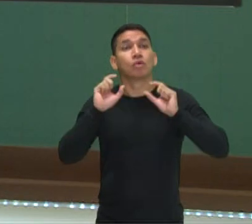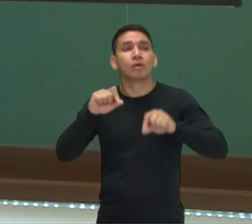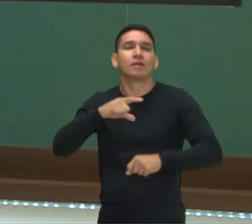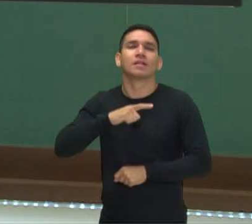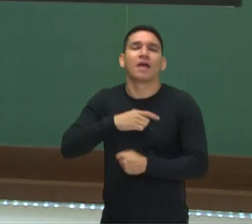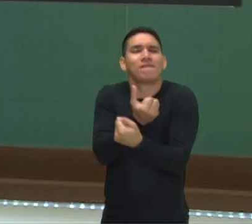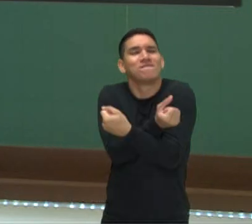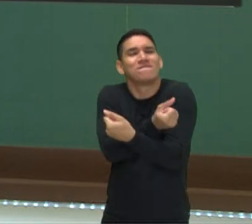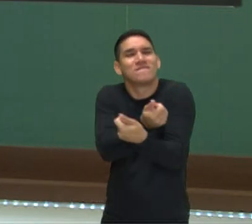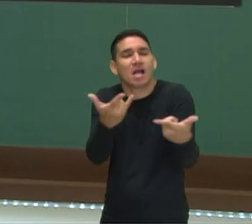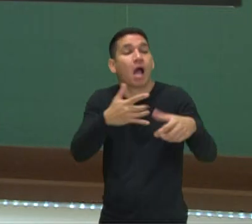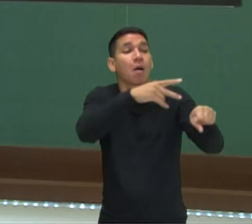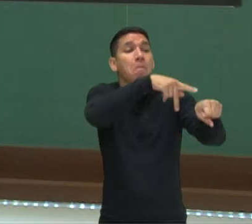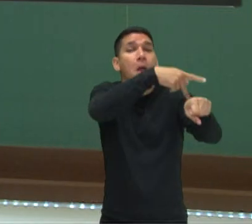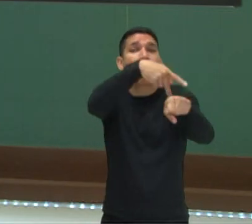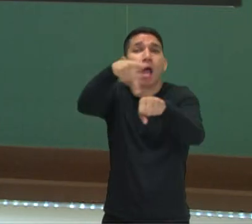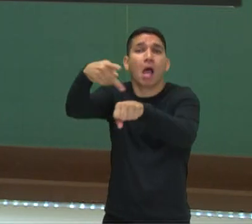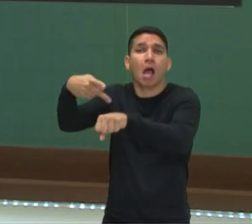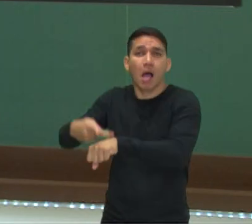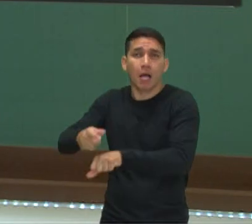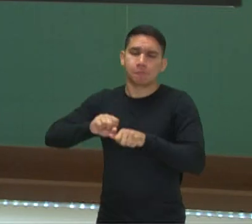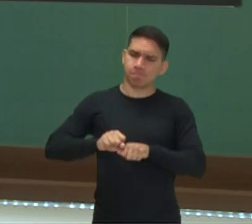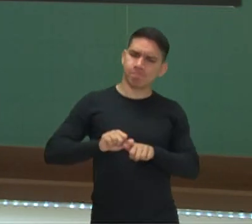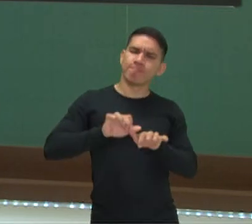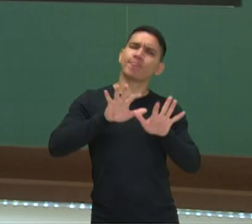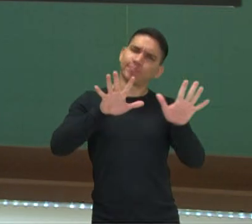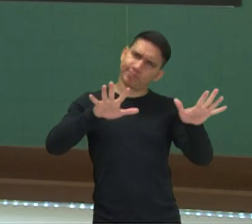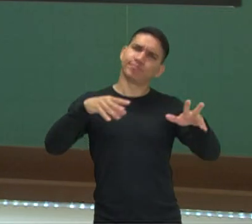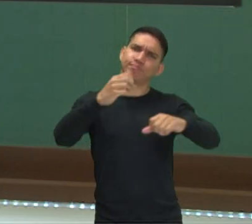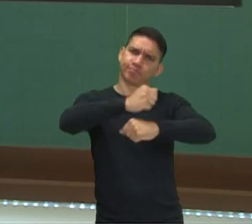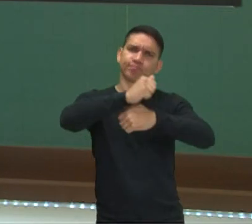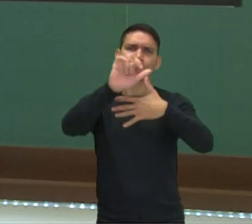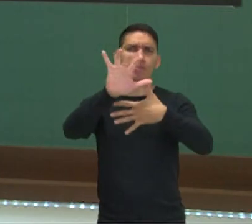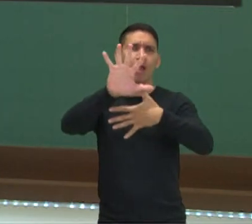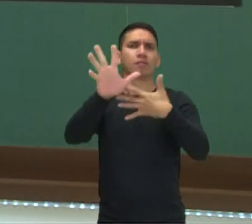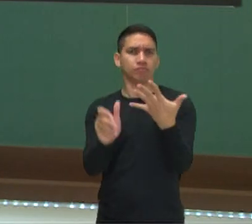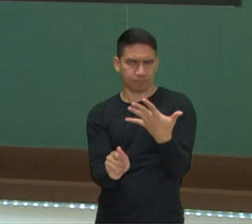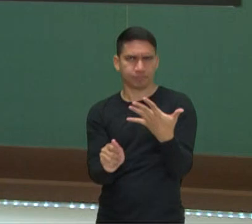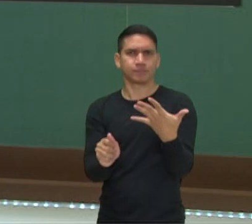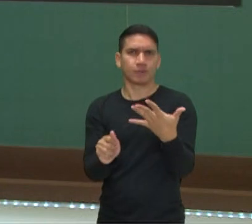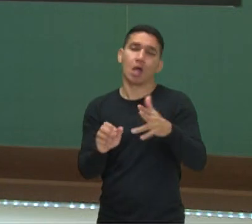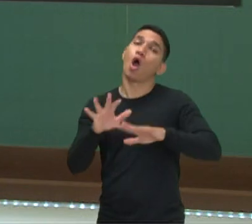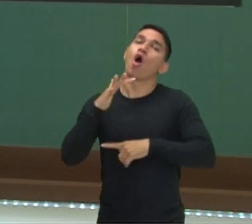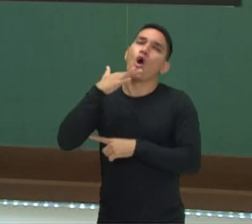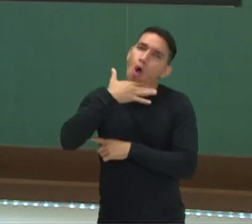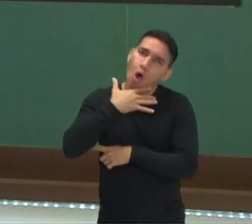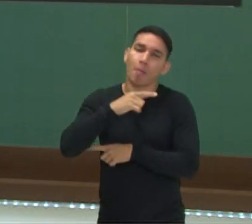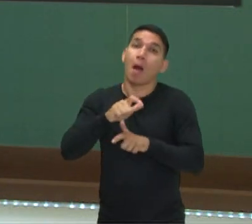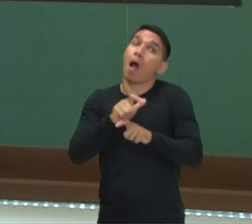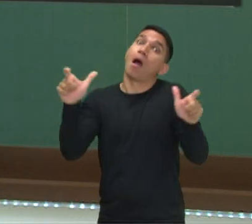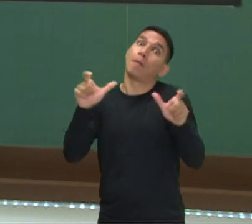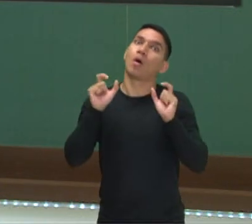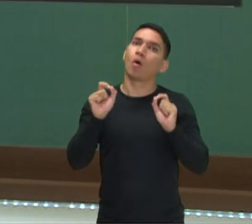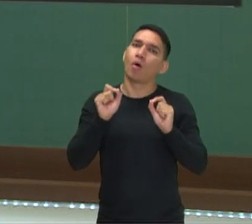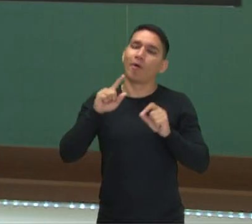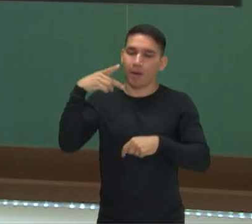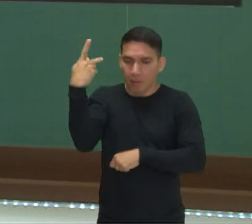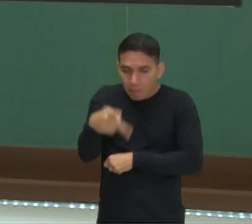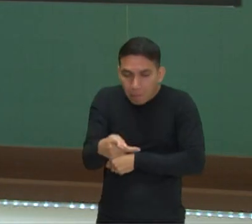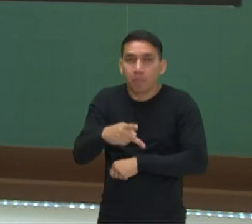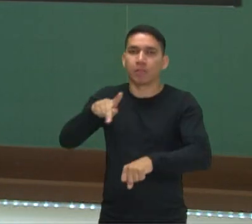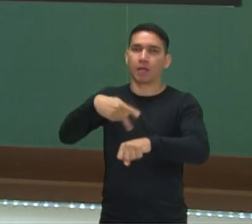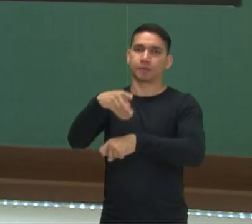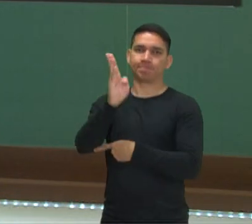vários os países ali que têm a presença da floresta amazônica. Claro que a maior porção dela fica em